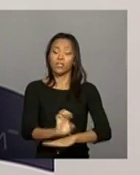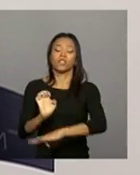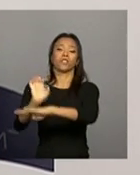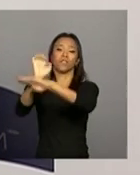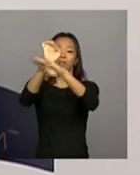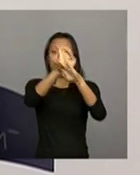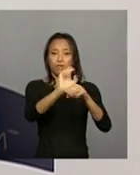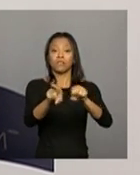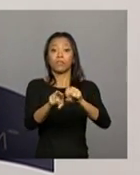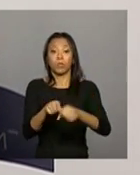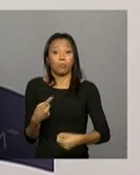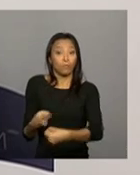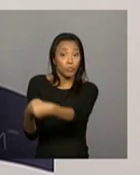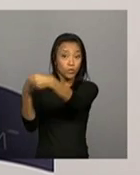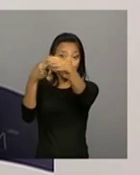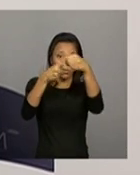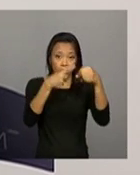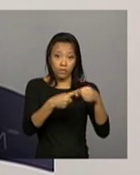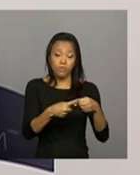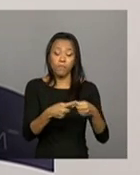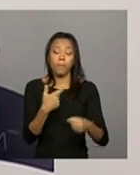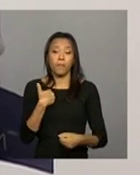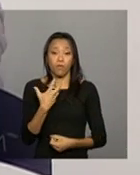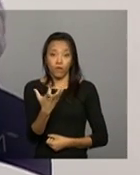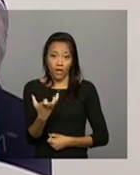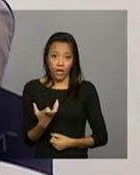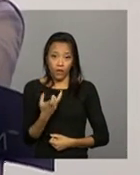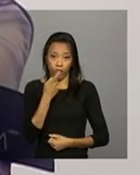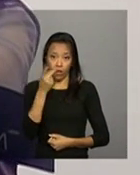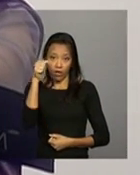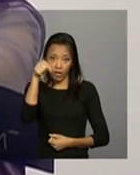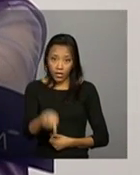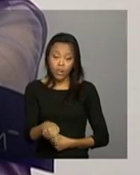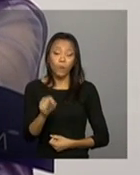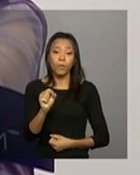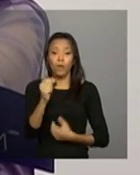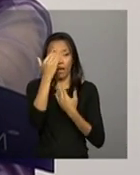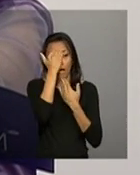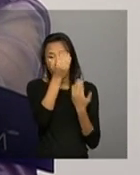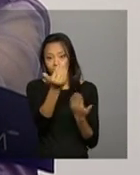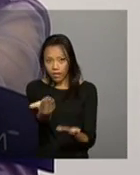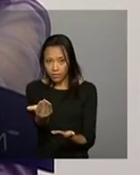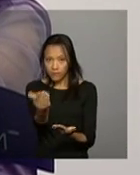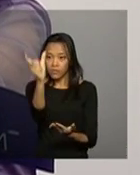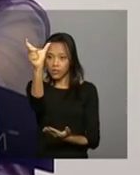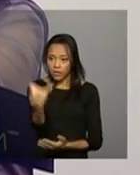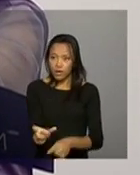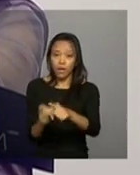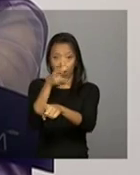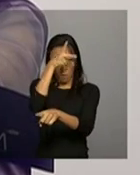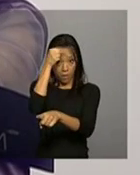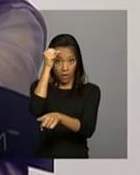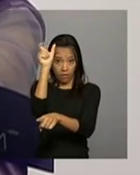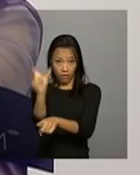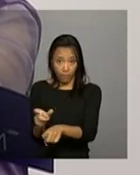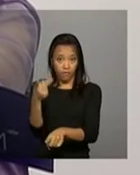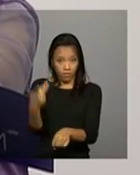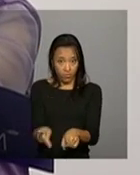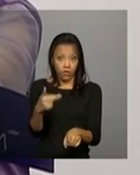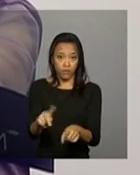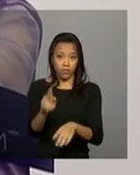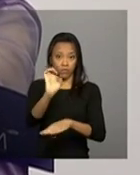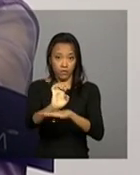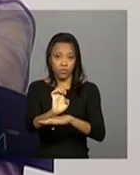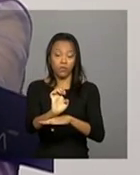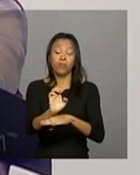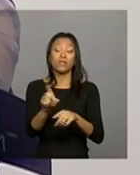estado e município. E eu quero aqui, de público, agradecer ao prefeito de Campo Grande, ao